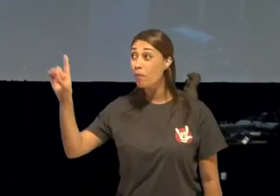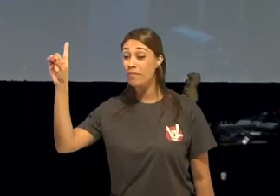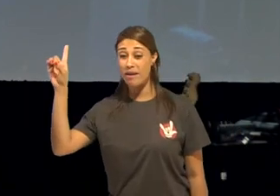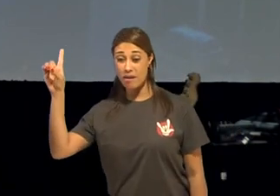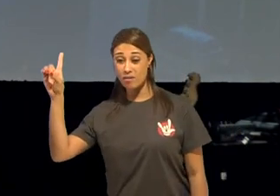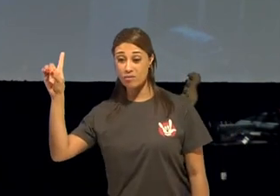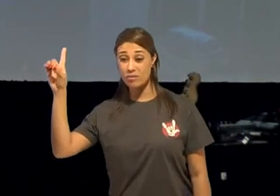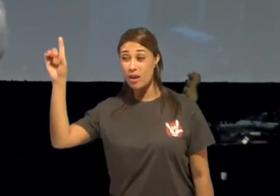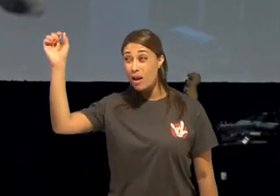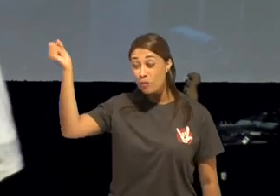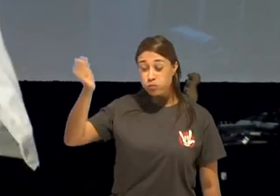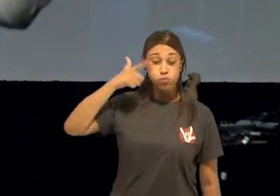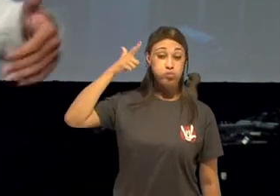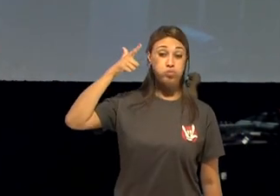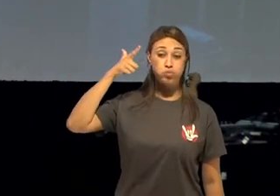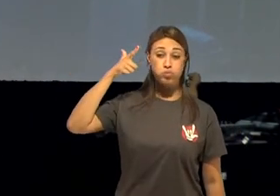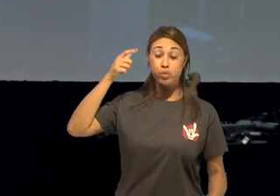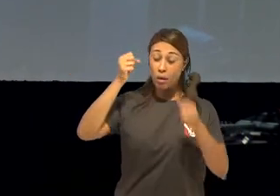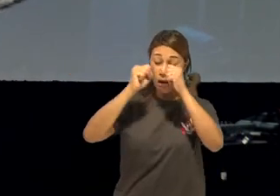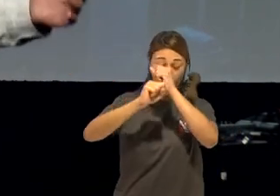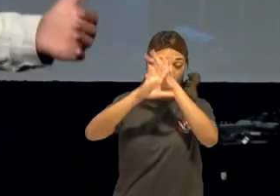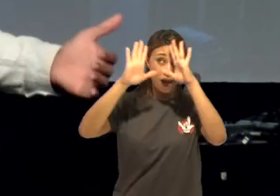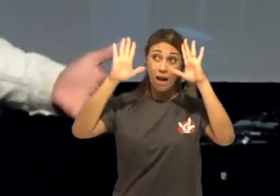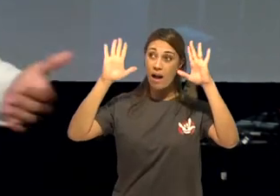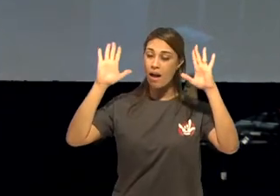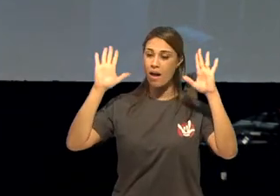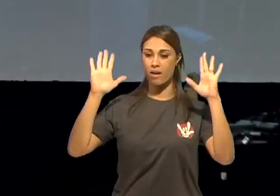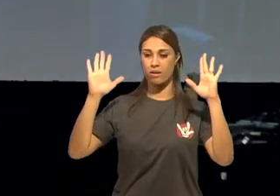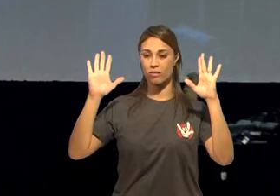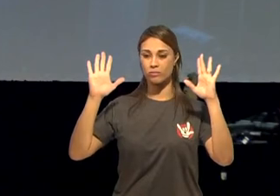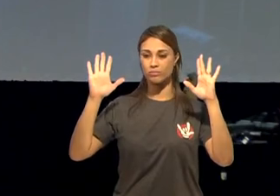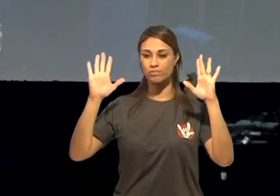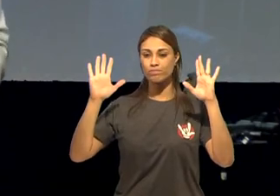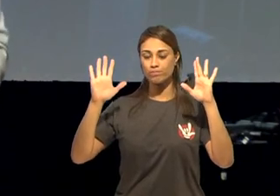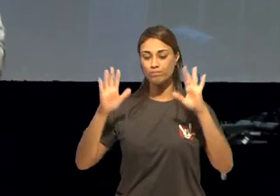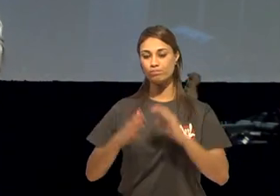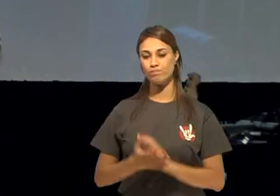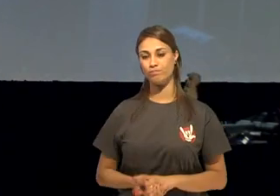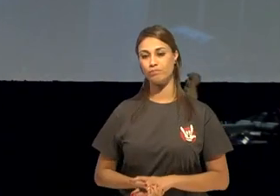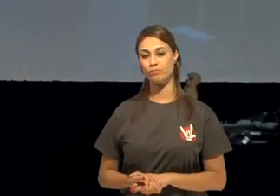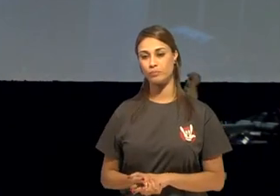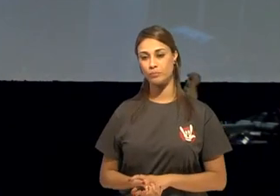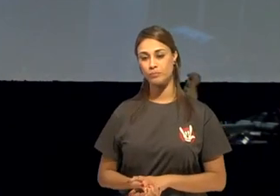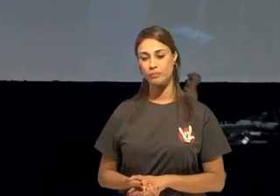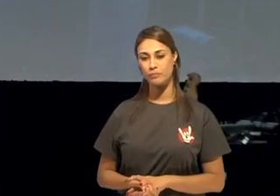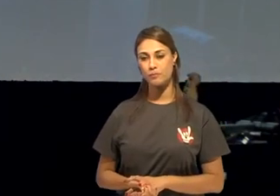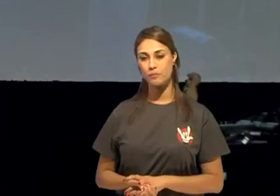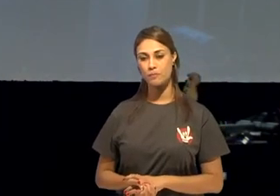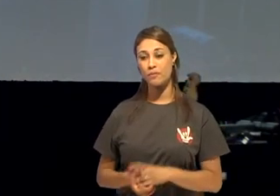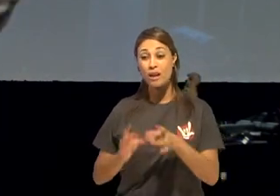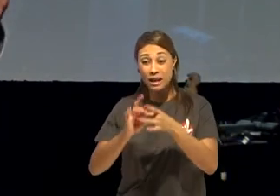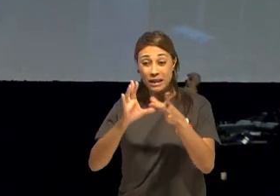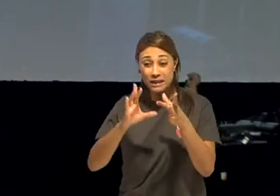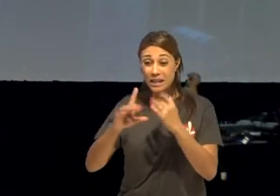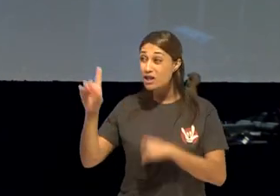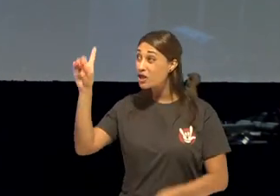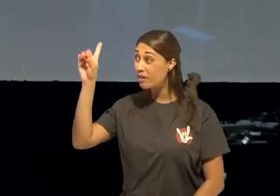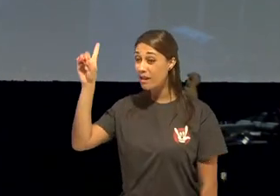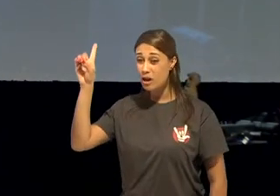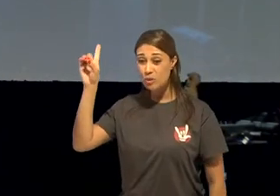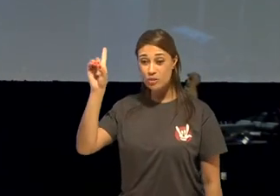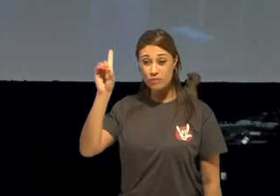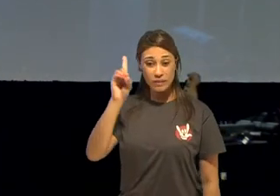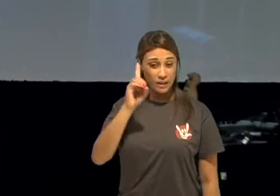luz. Permita Ele cavar e poder adubar. E pelo menos gerar um fruto, fruto